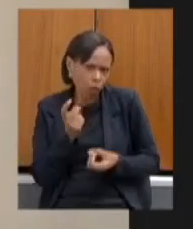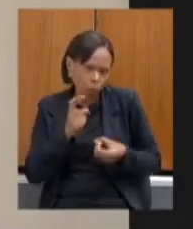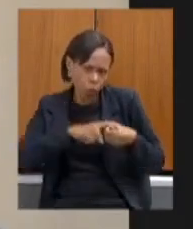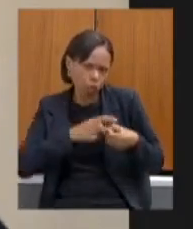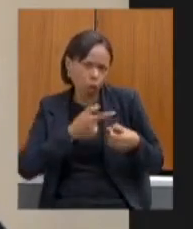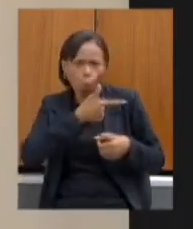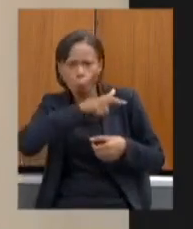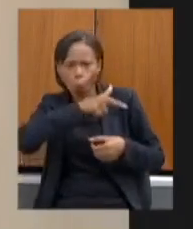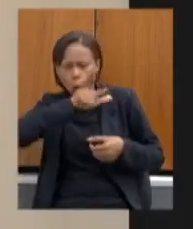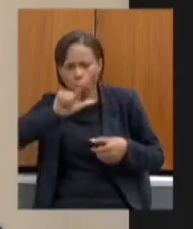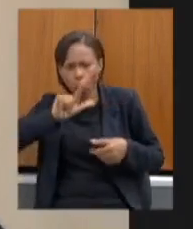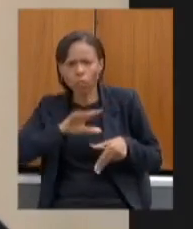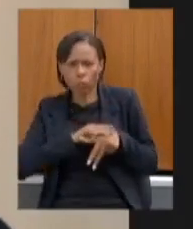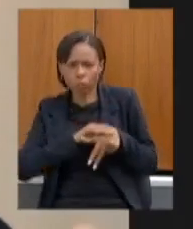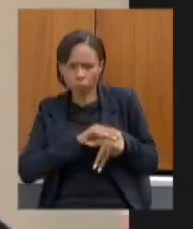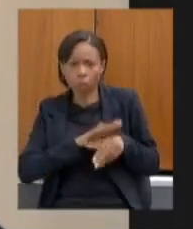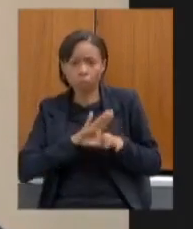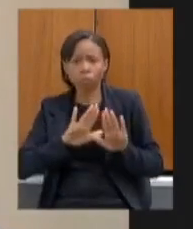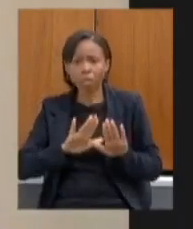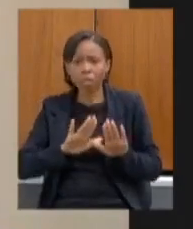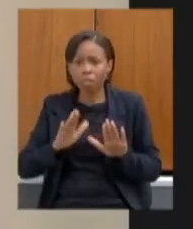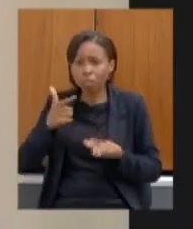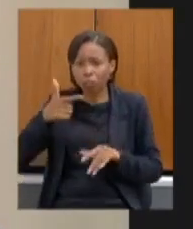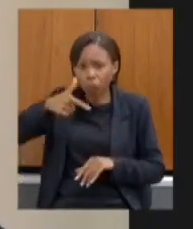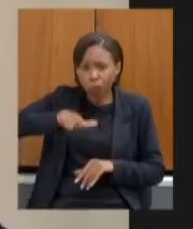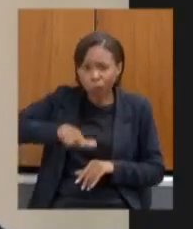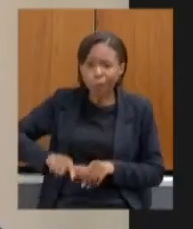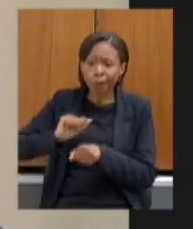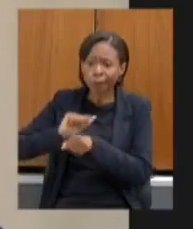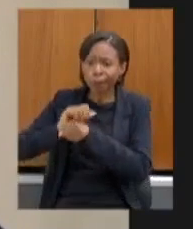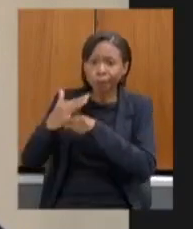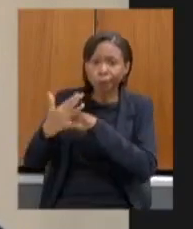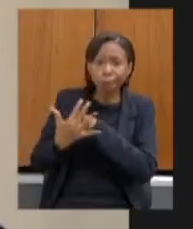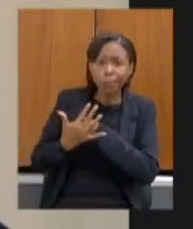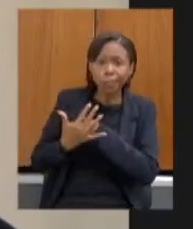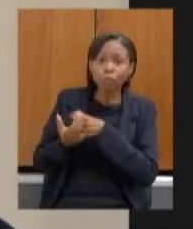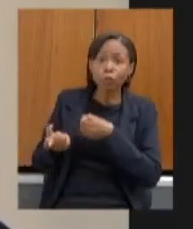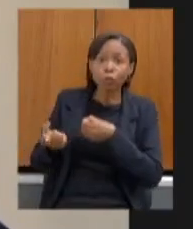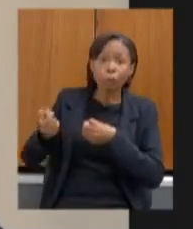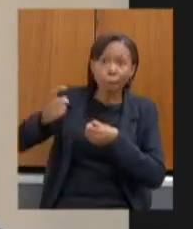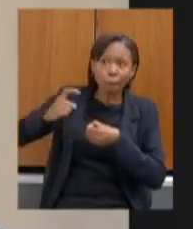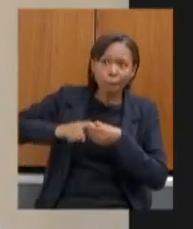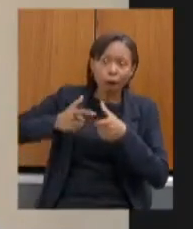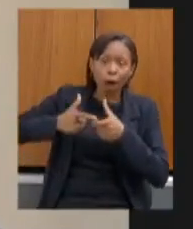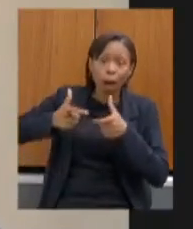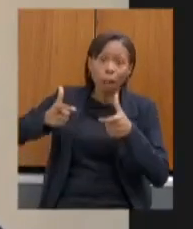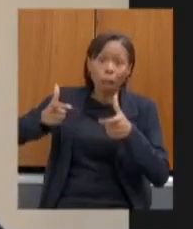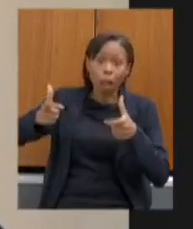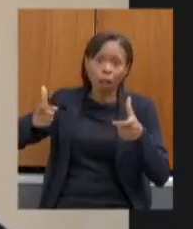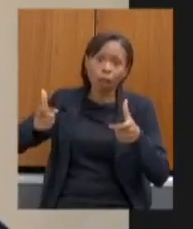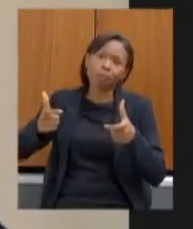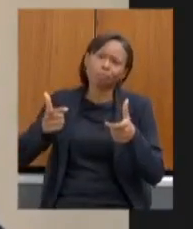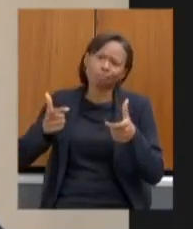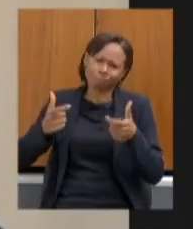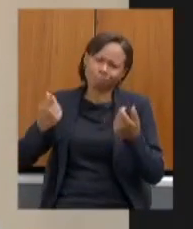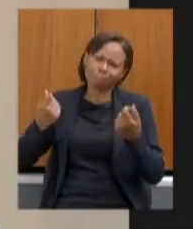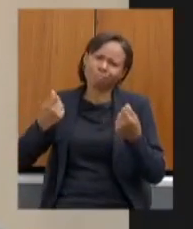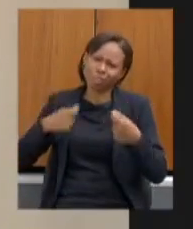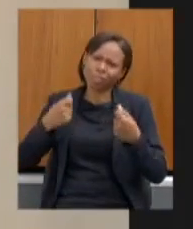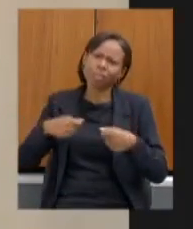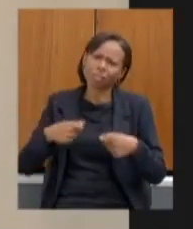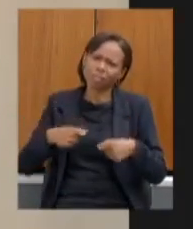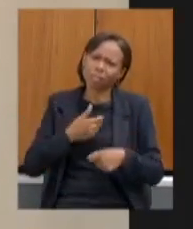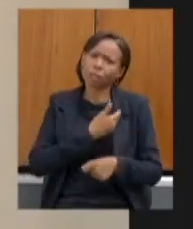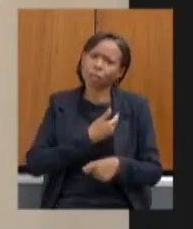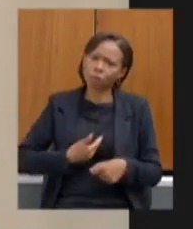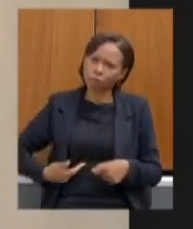Mas já que está aumentando, já que nós estamos aí passando por essa dificuldade, o governo, é importante que o governo, não